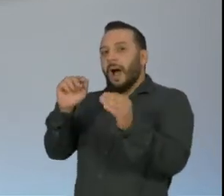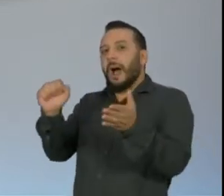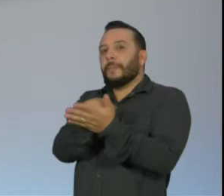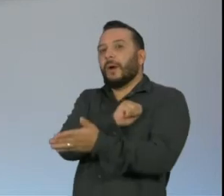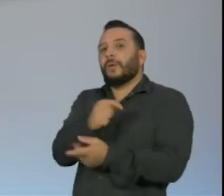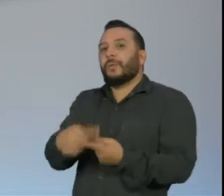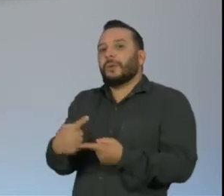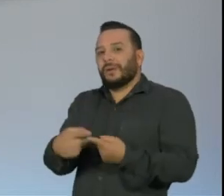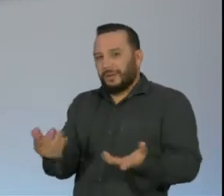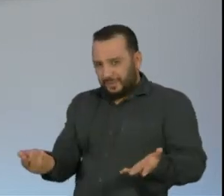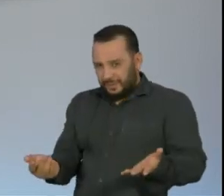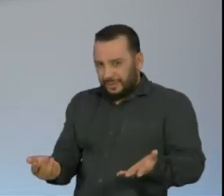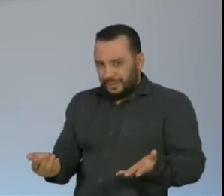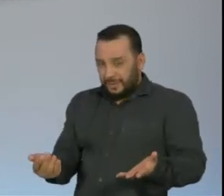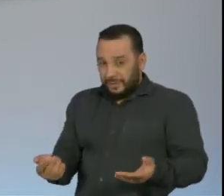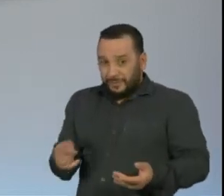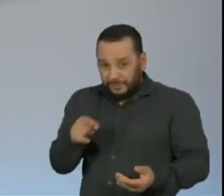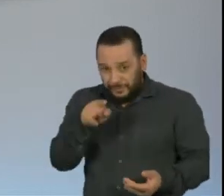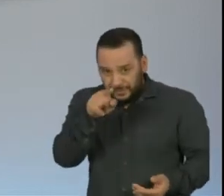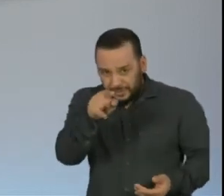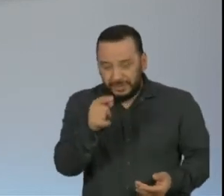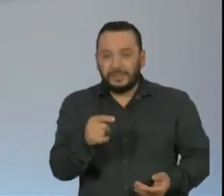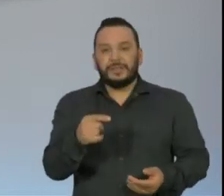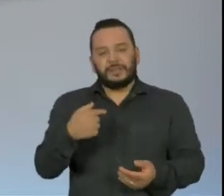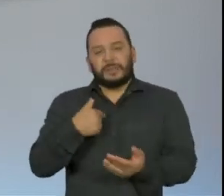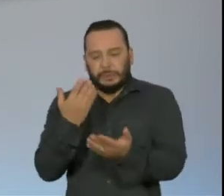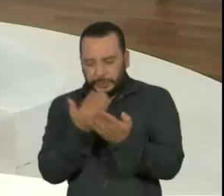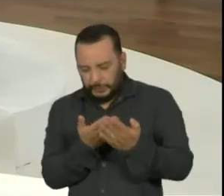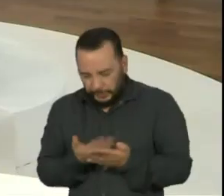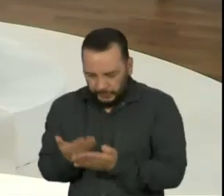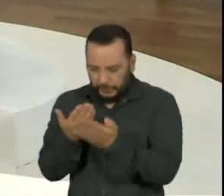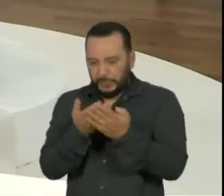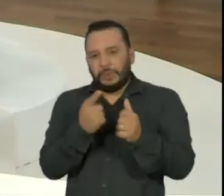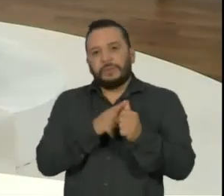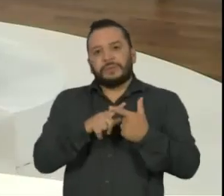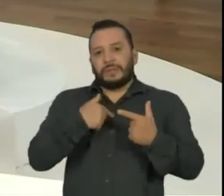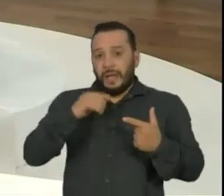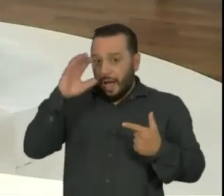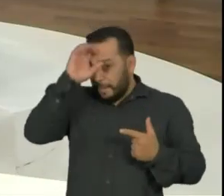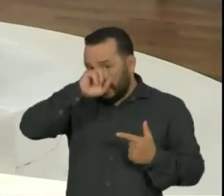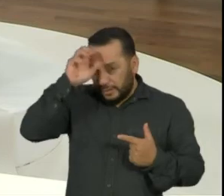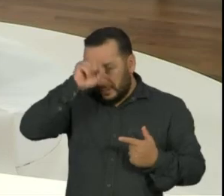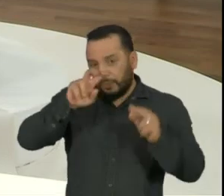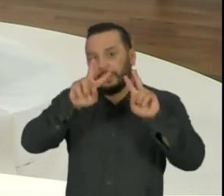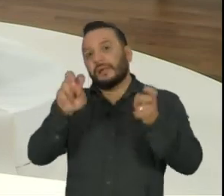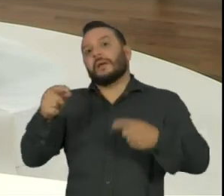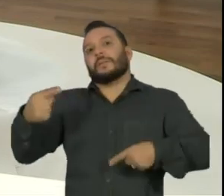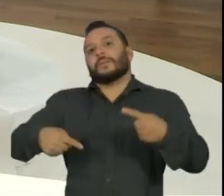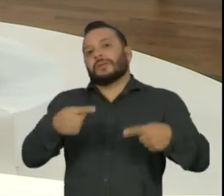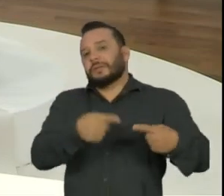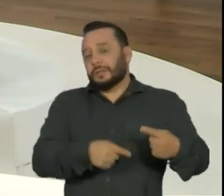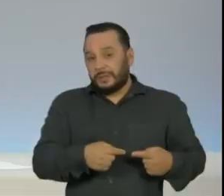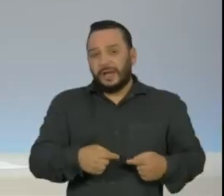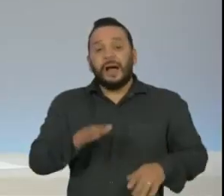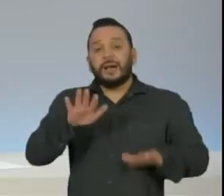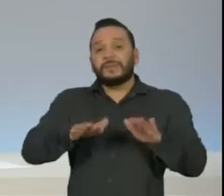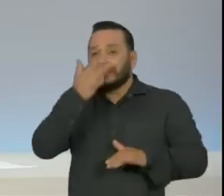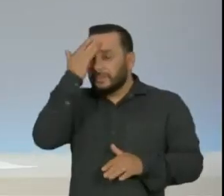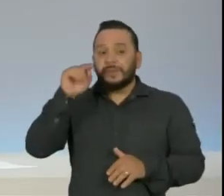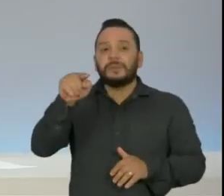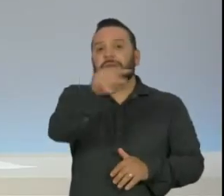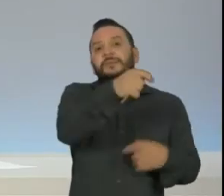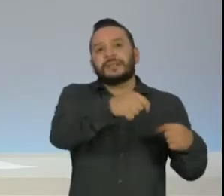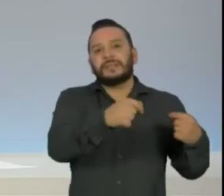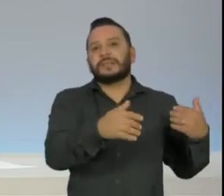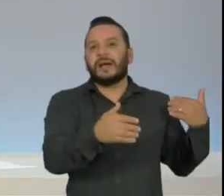que as pessoas não... Você mesmo fala que você foi estudar, que você aprendeu muito sobre política. Será que essas pessoas, às vezes, também não